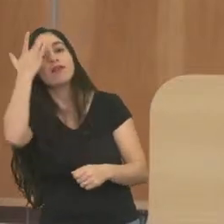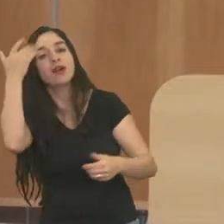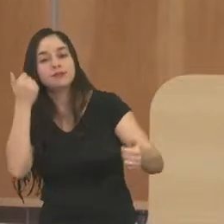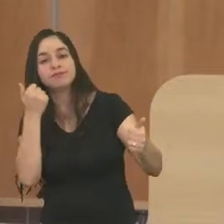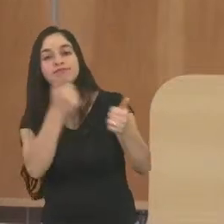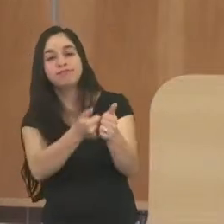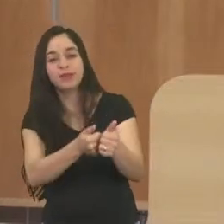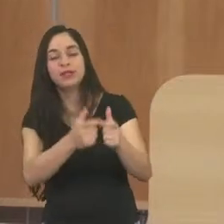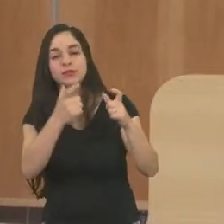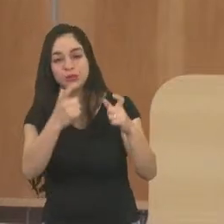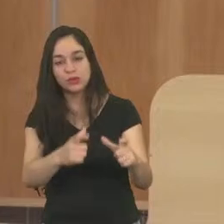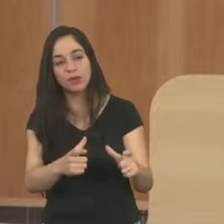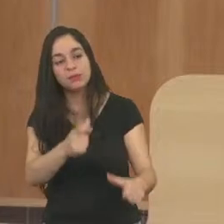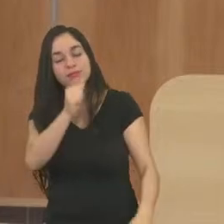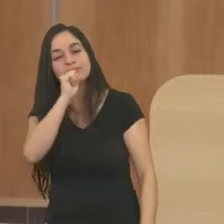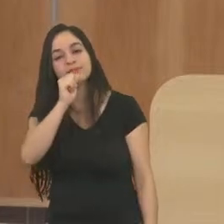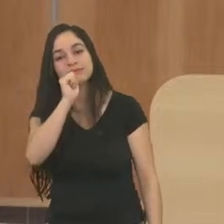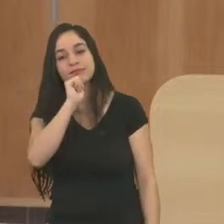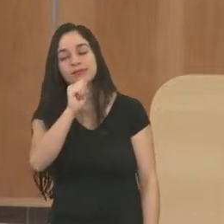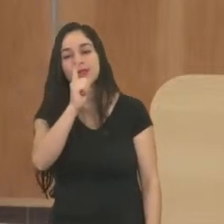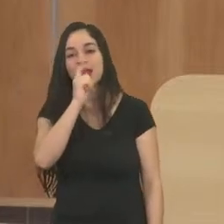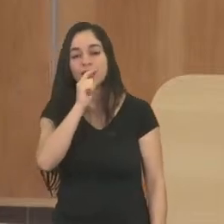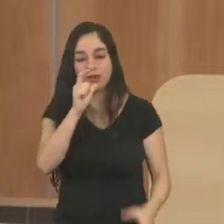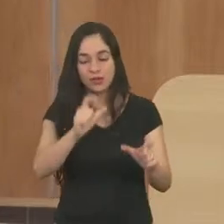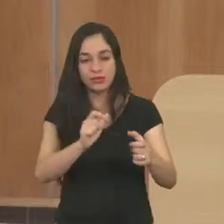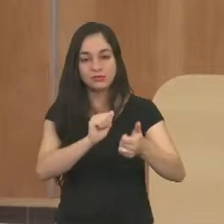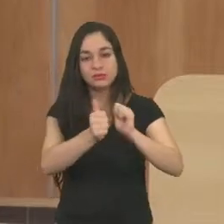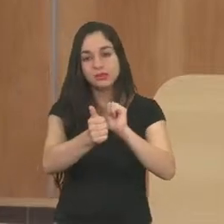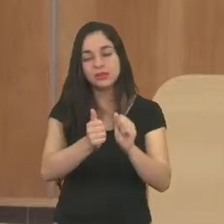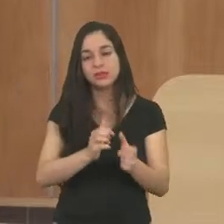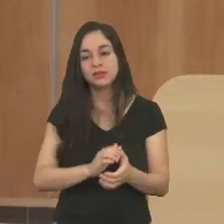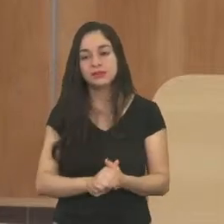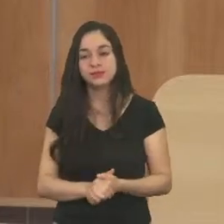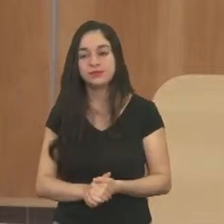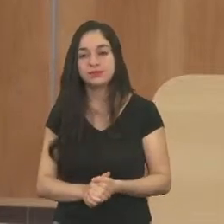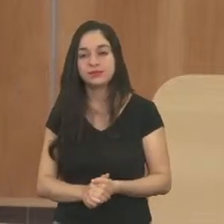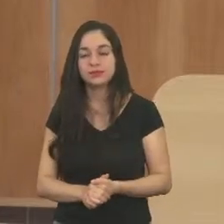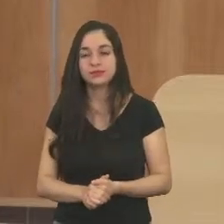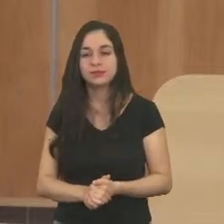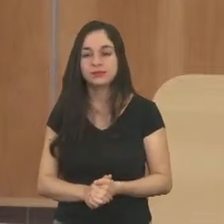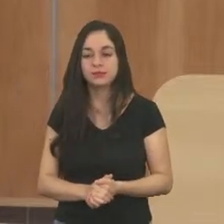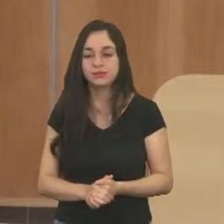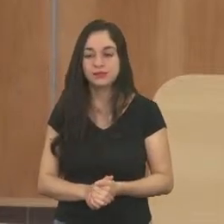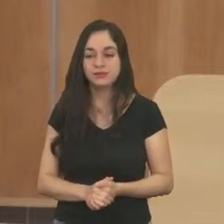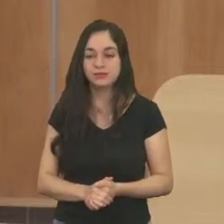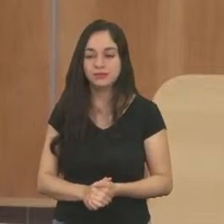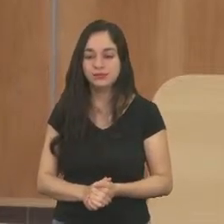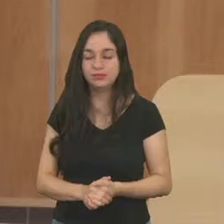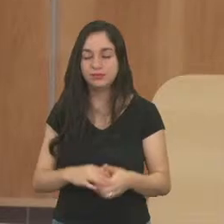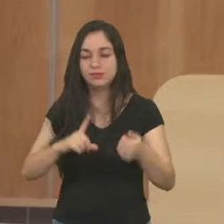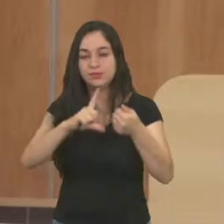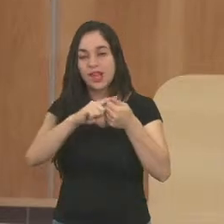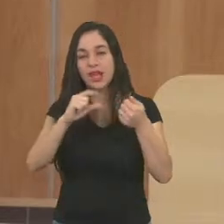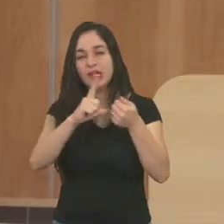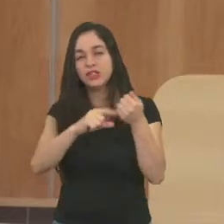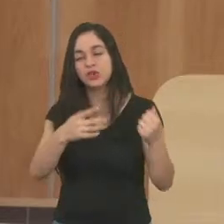de convivência e acessibilidade adequadas ao seu uso. Artigo